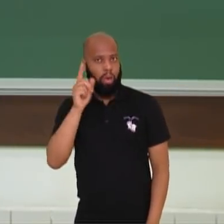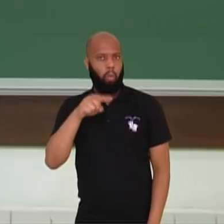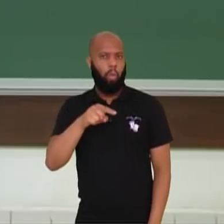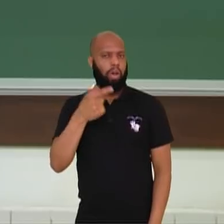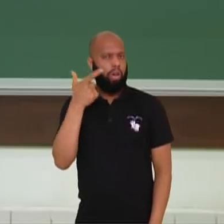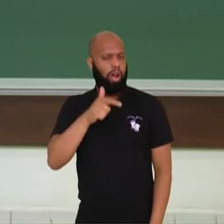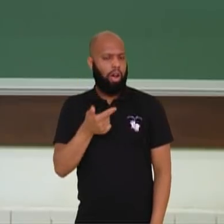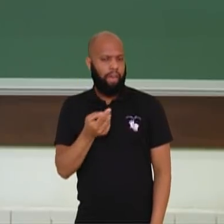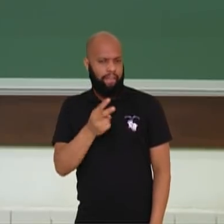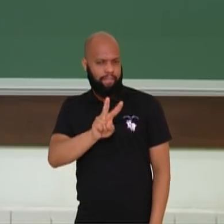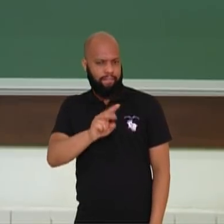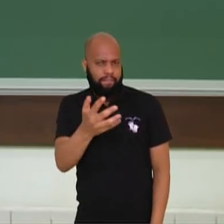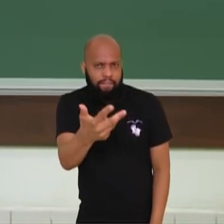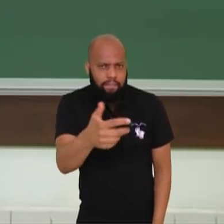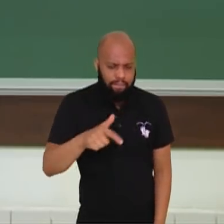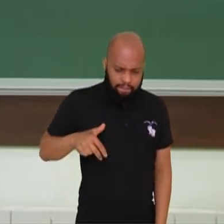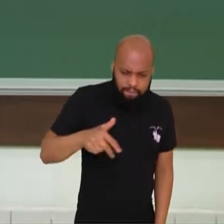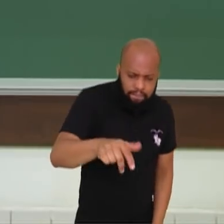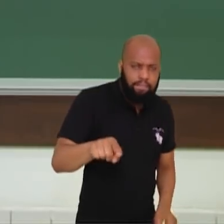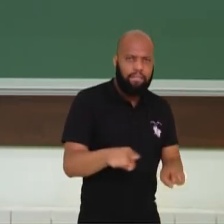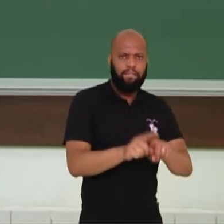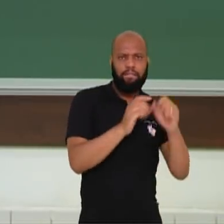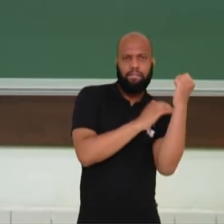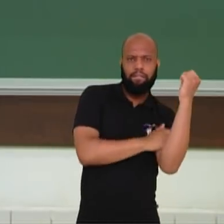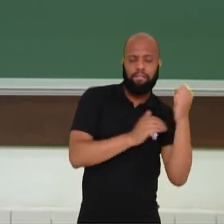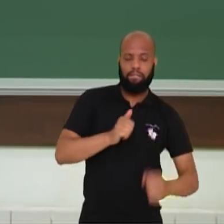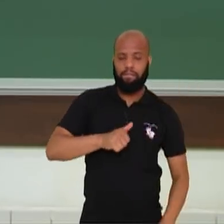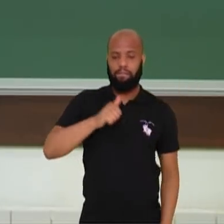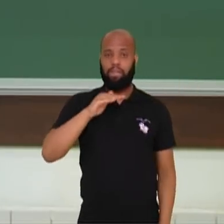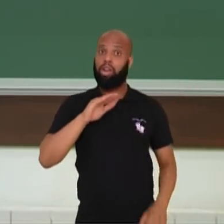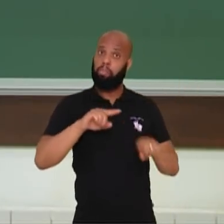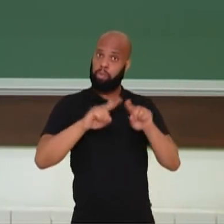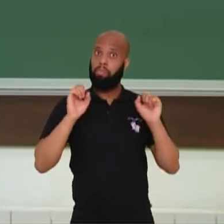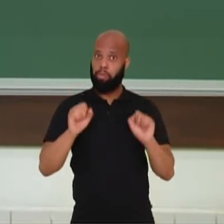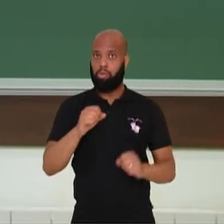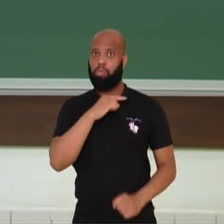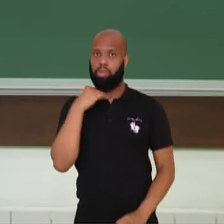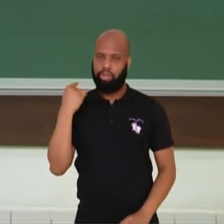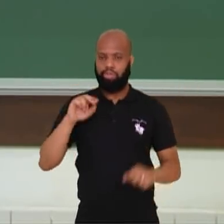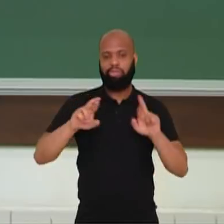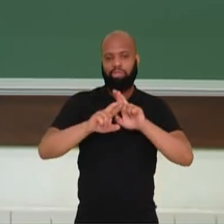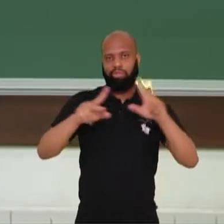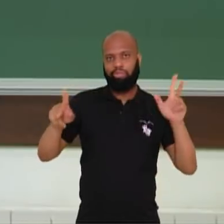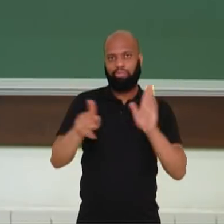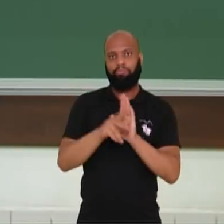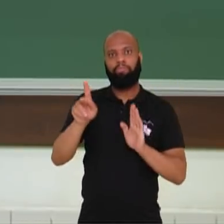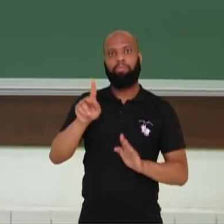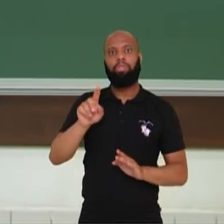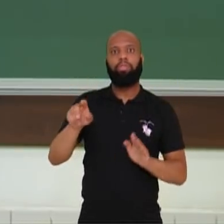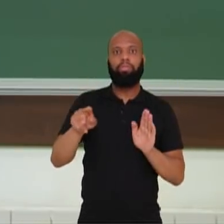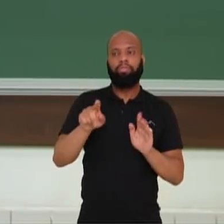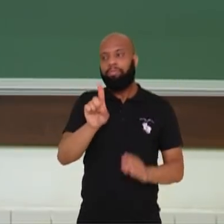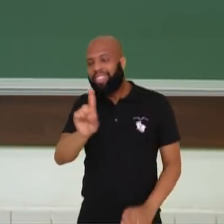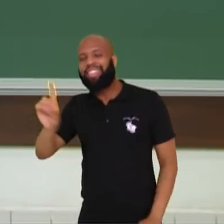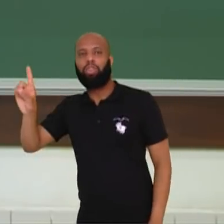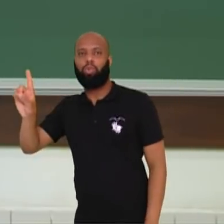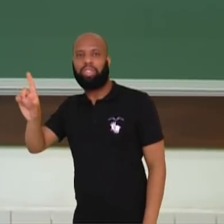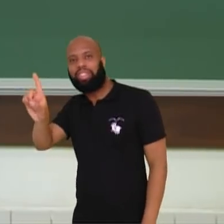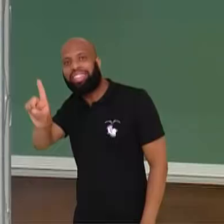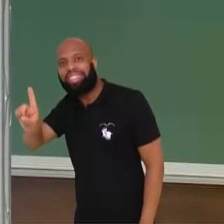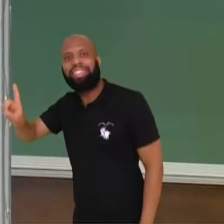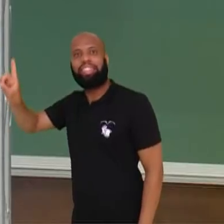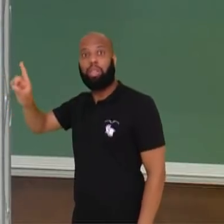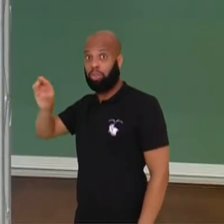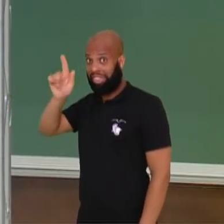rápidos, mais inteligentes, mais fortes, mas eles poderiam morrer. Essa é a diferença dos heróis para os deuses.